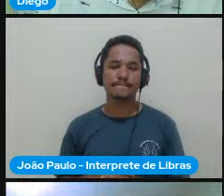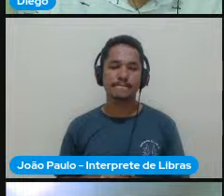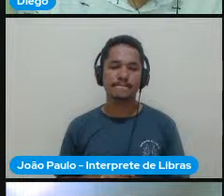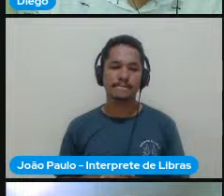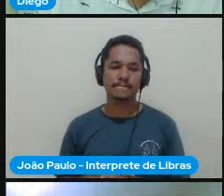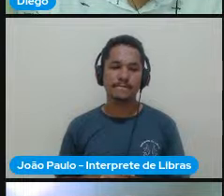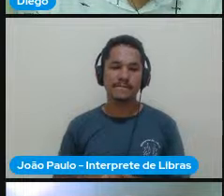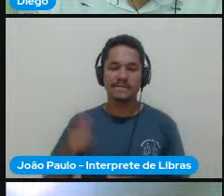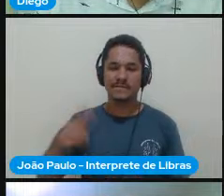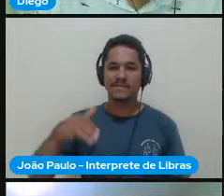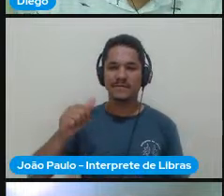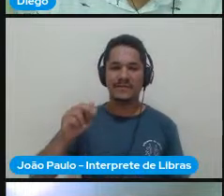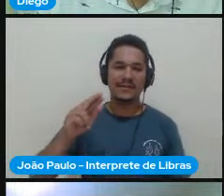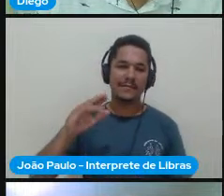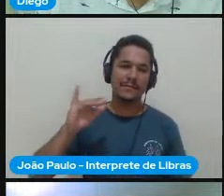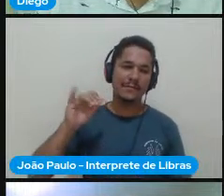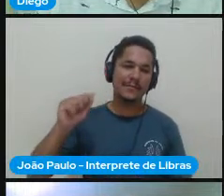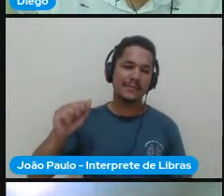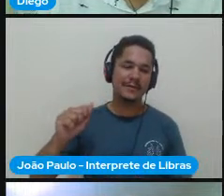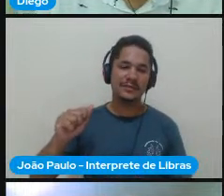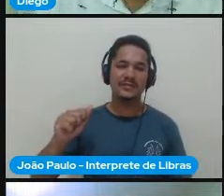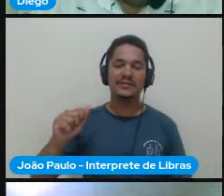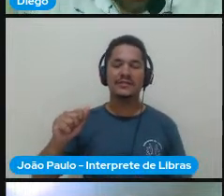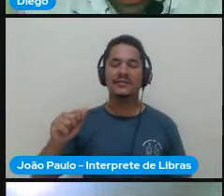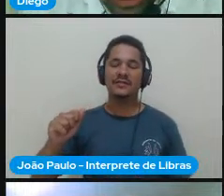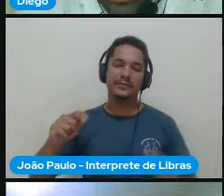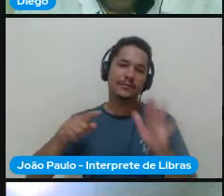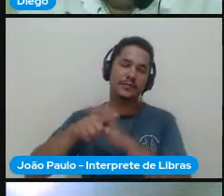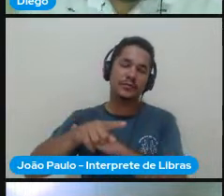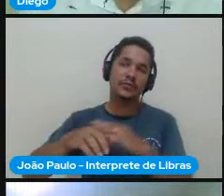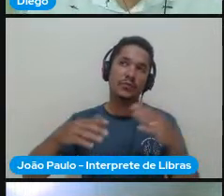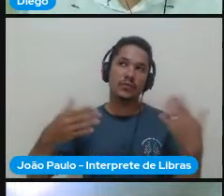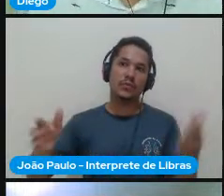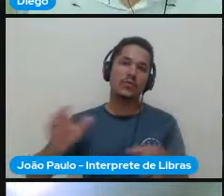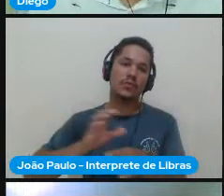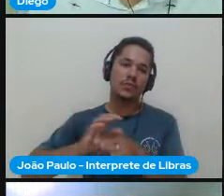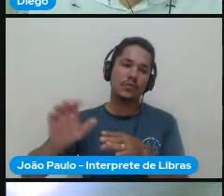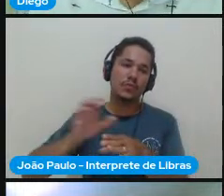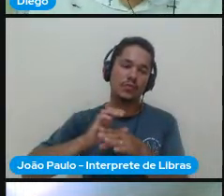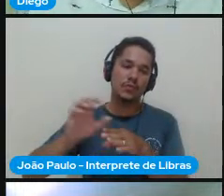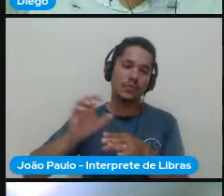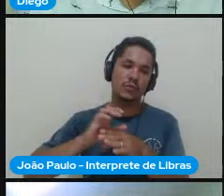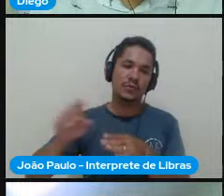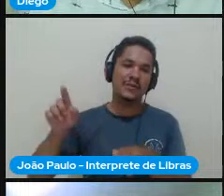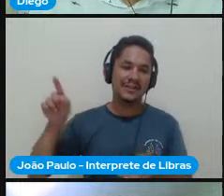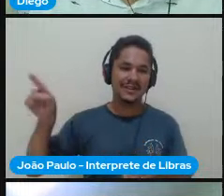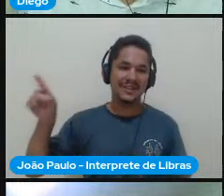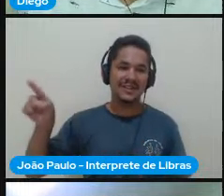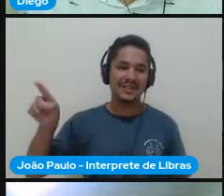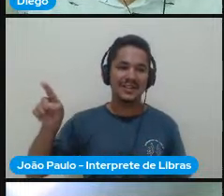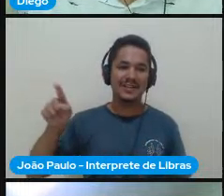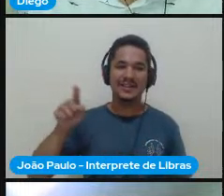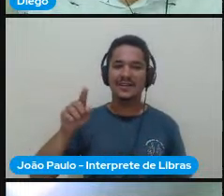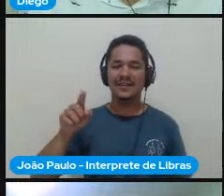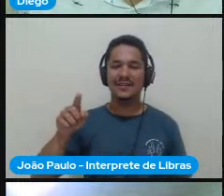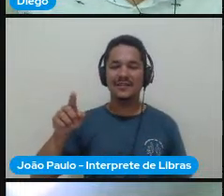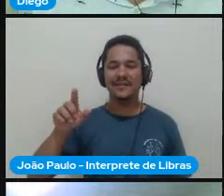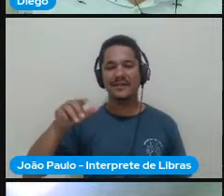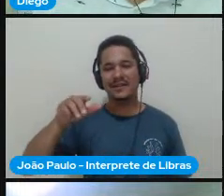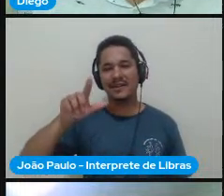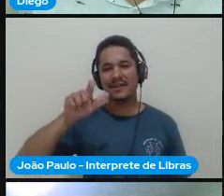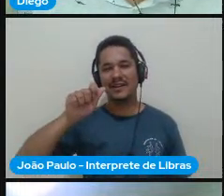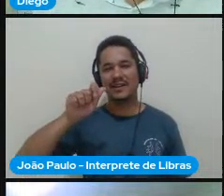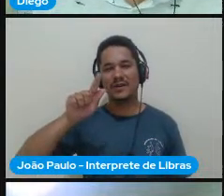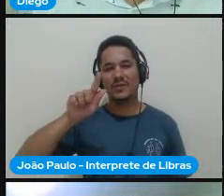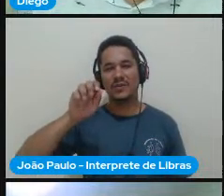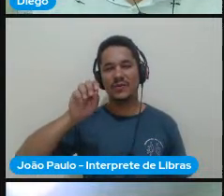A Márcia, aluna da Escola Ondina Nobre, queria saber quais cursos o Cressan Mercado da Lagoinha irá oferecer. Nessa